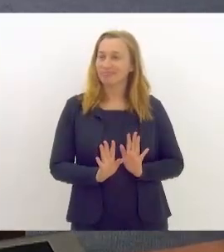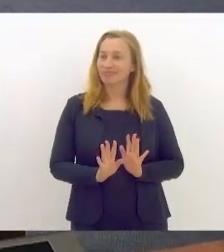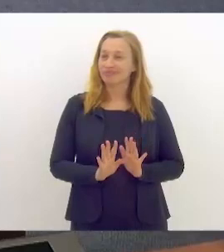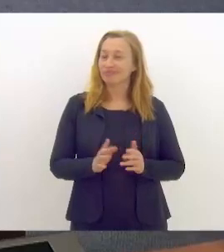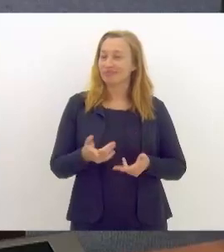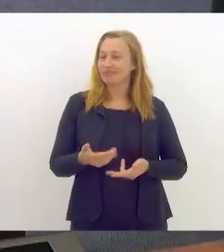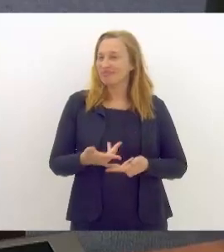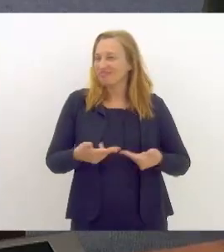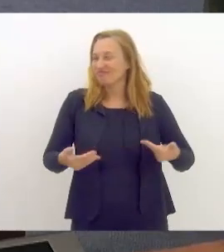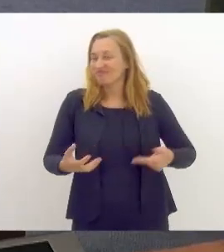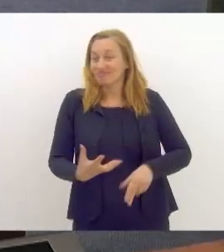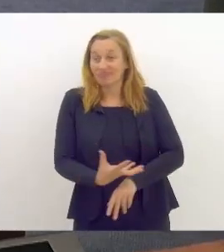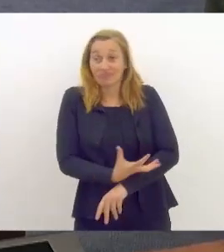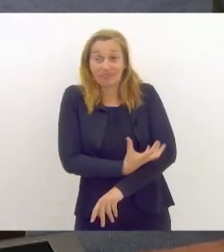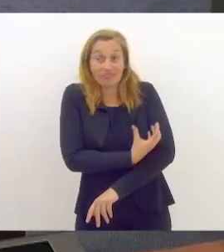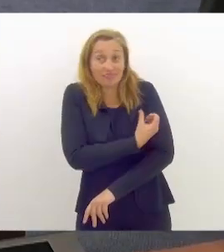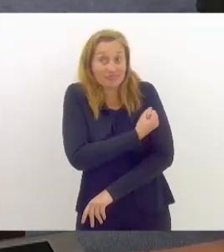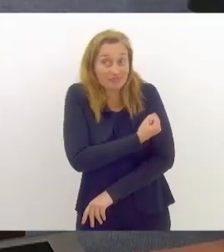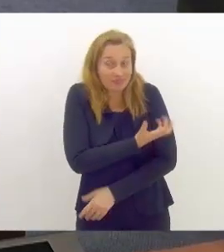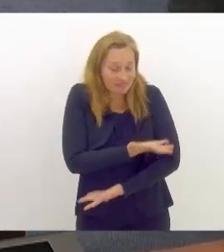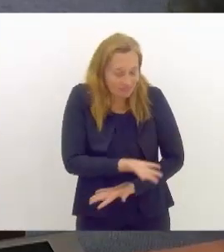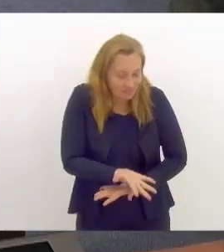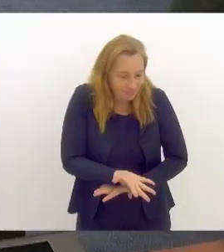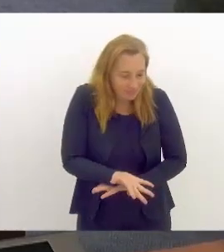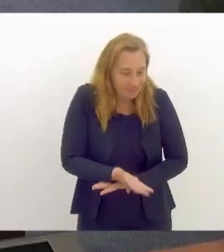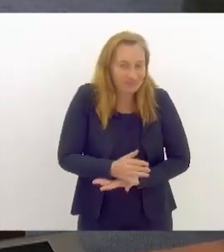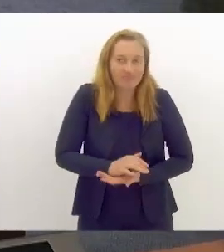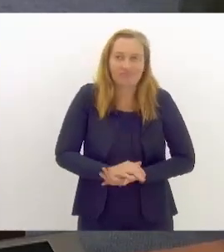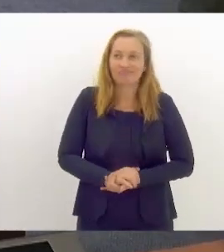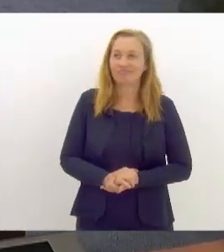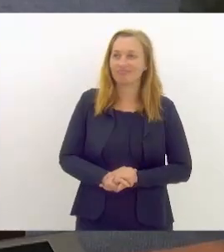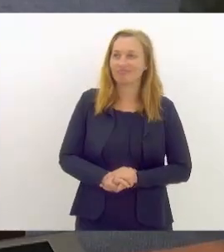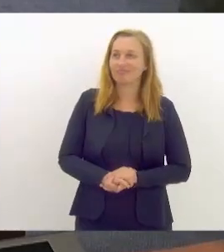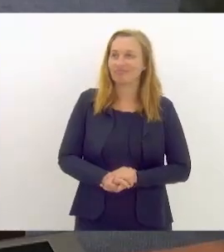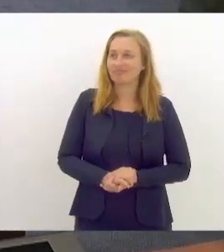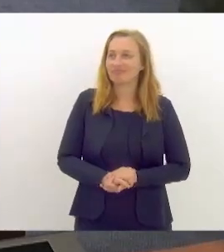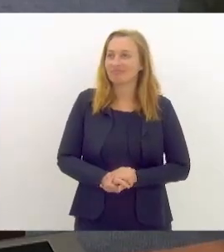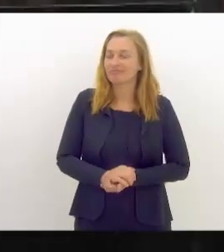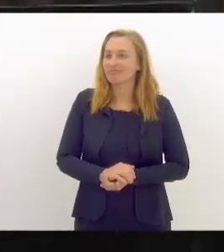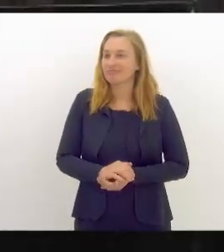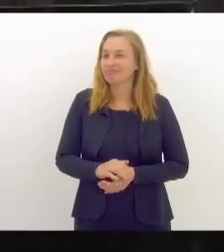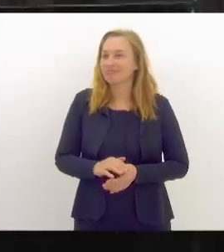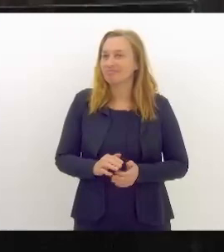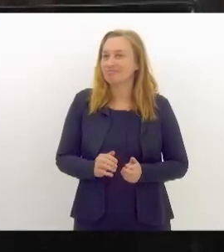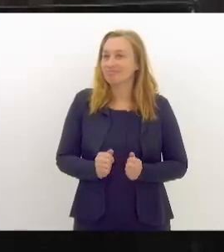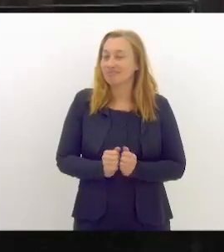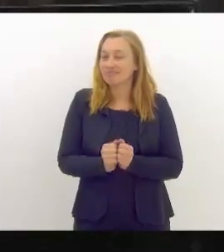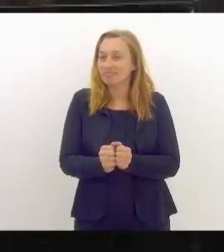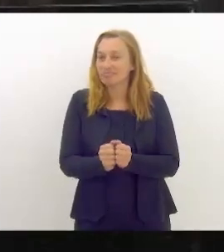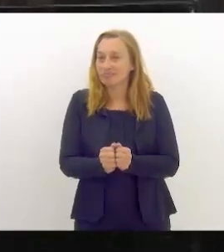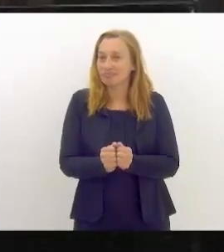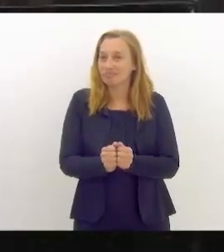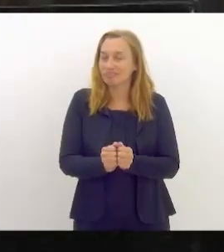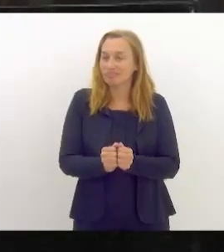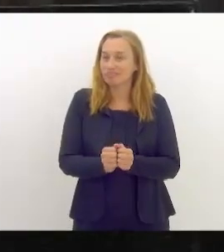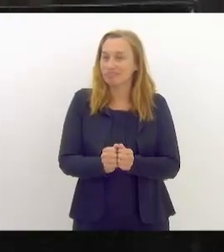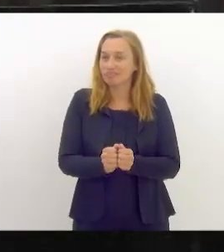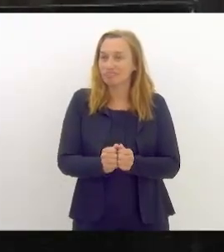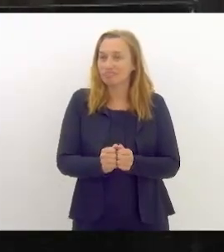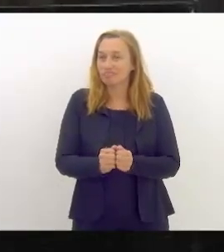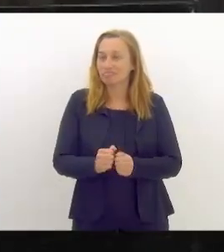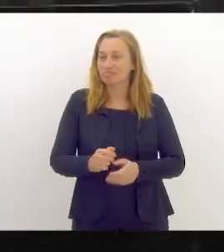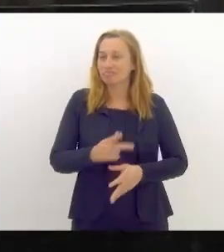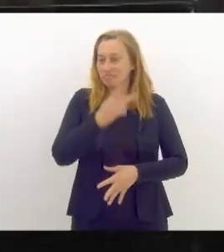grandes emoções a nadar com tubarões submetida ao risco